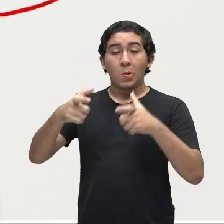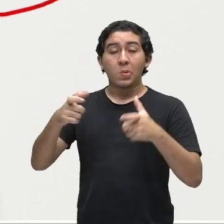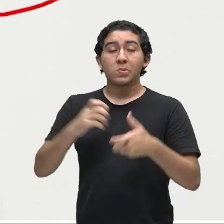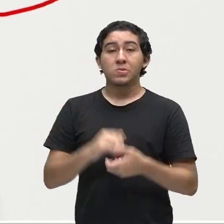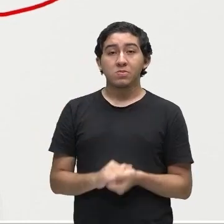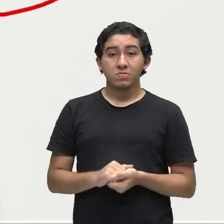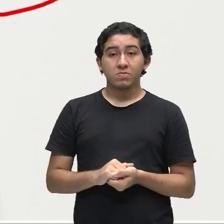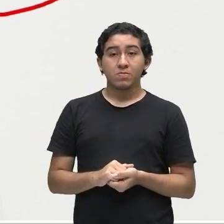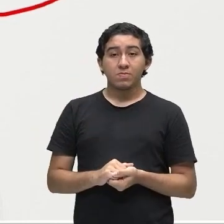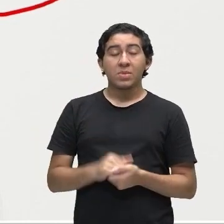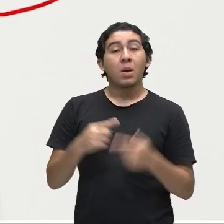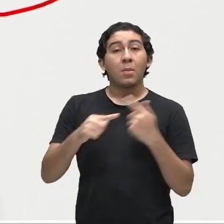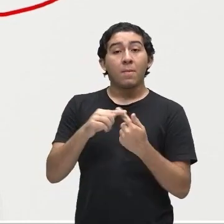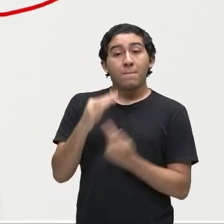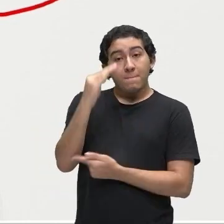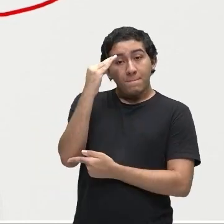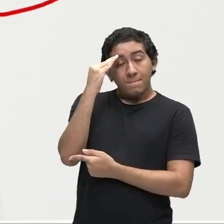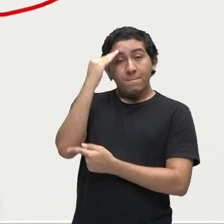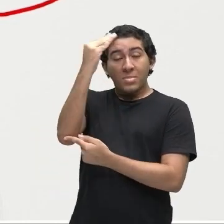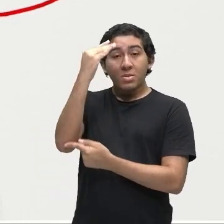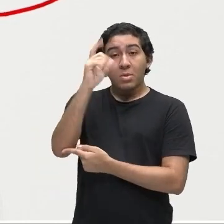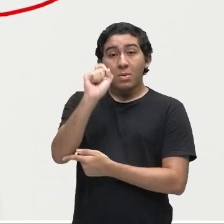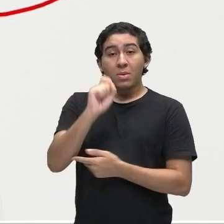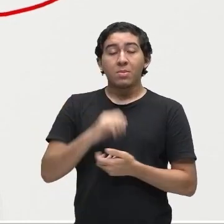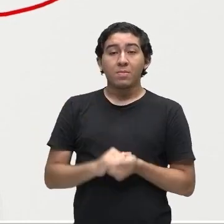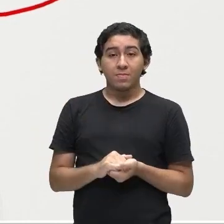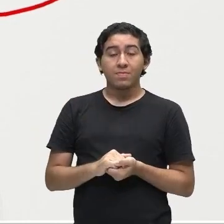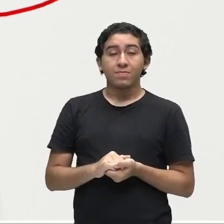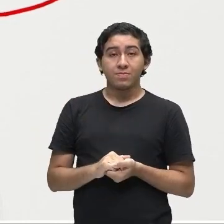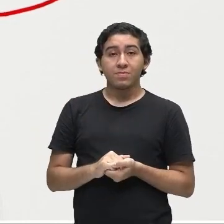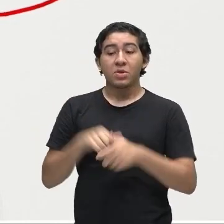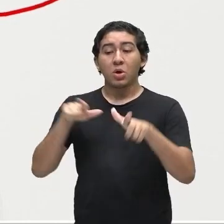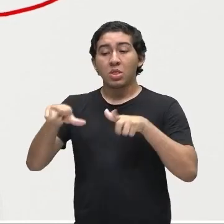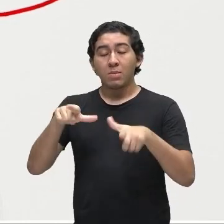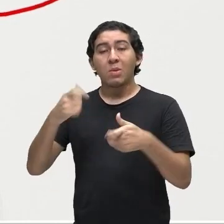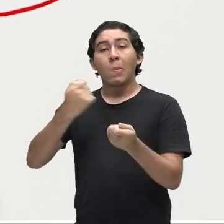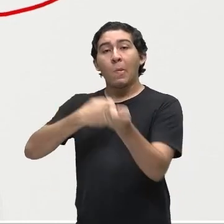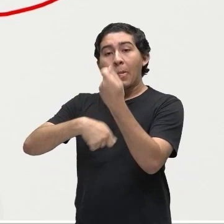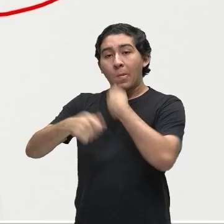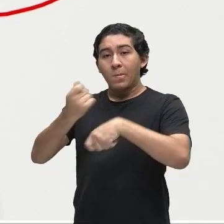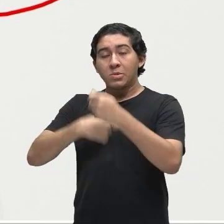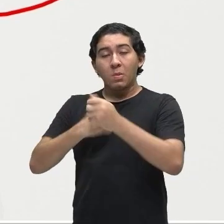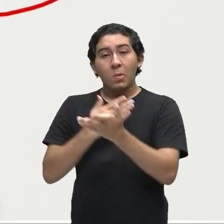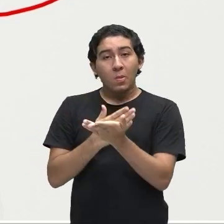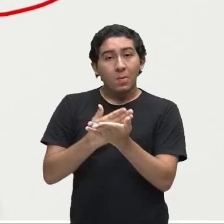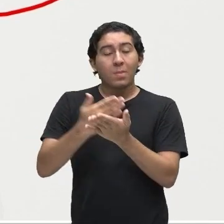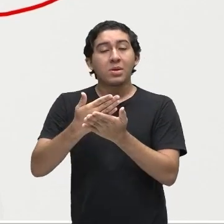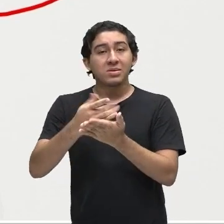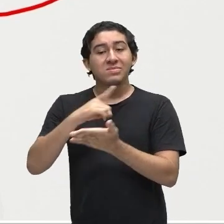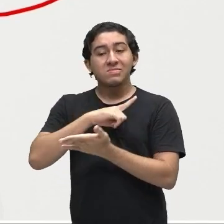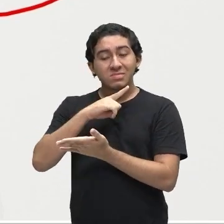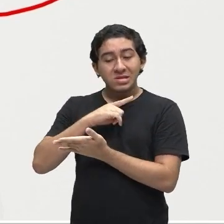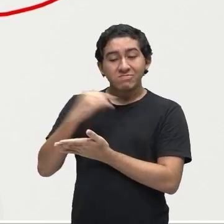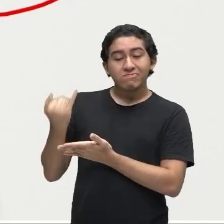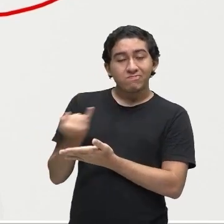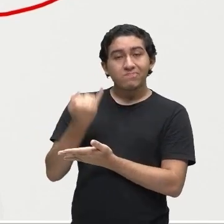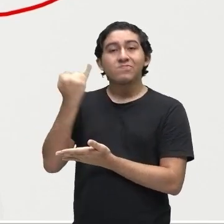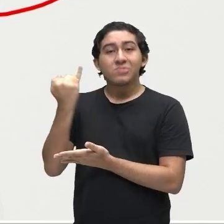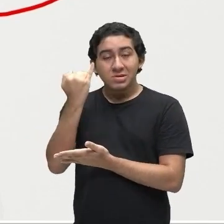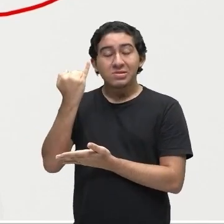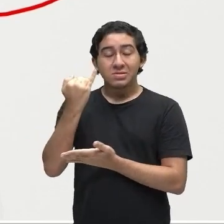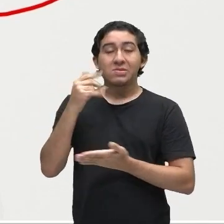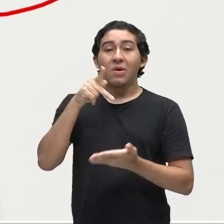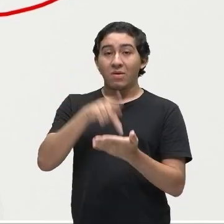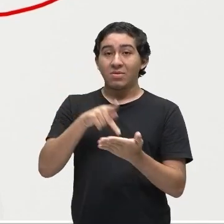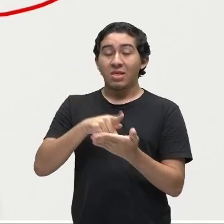causa, principalmente, das atividades comerciais que começam a se tornar cada vez mais